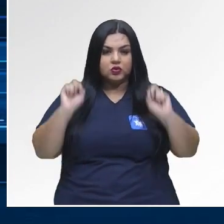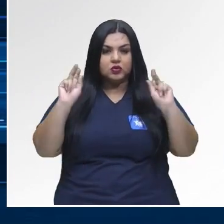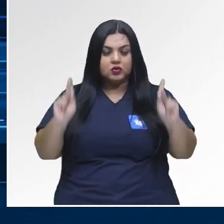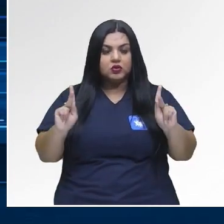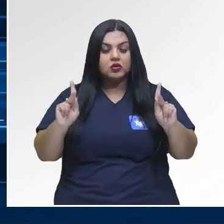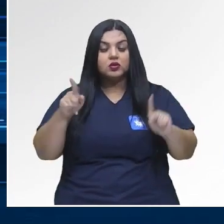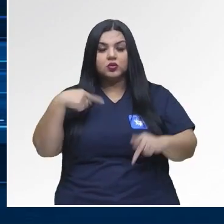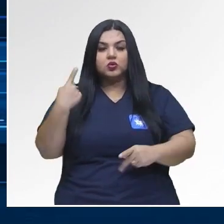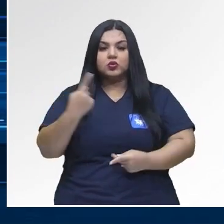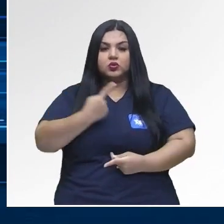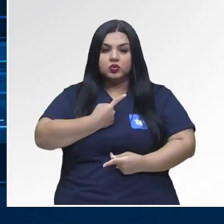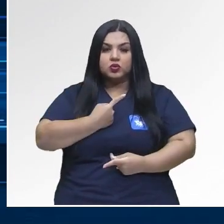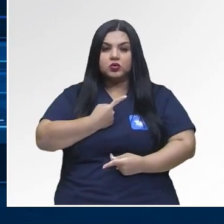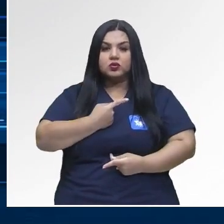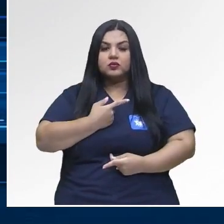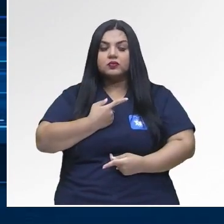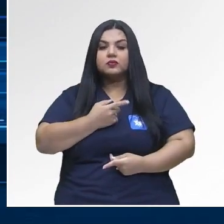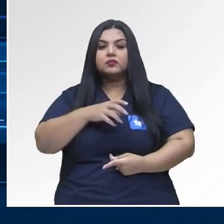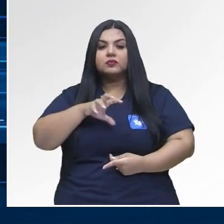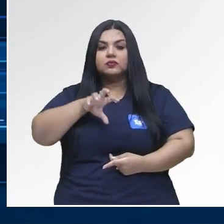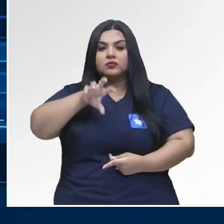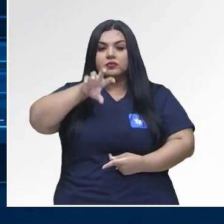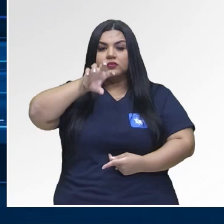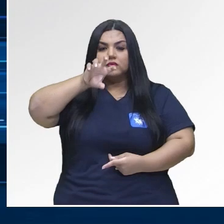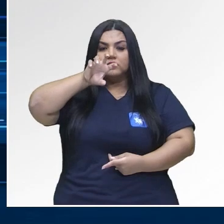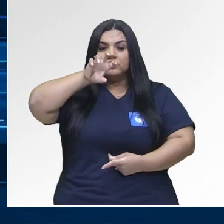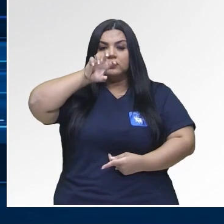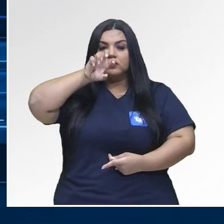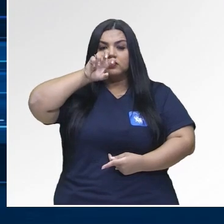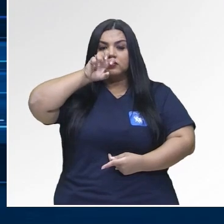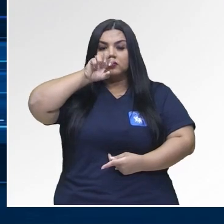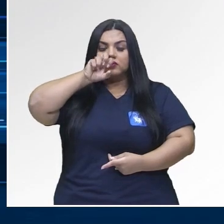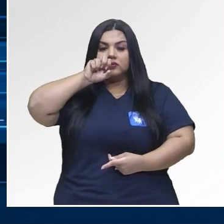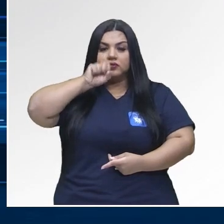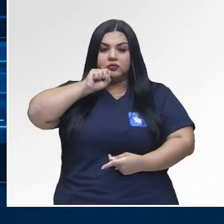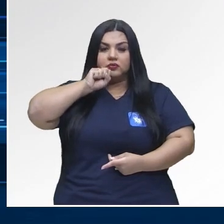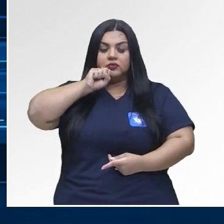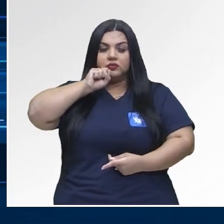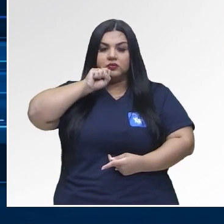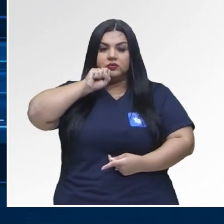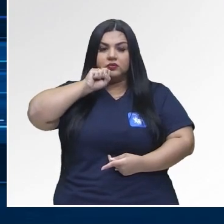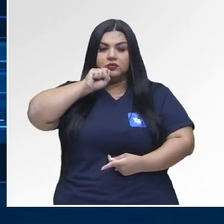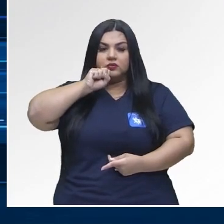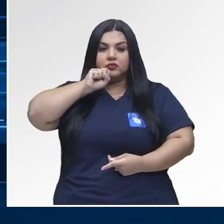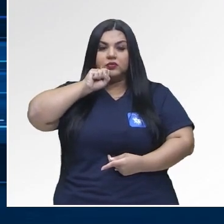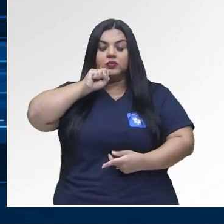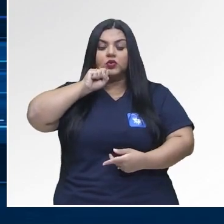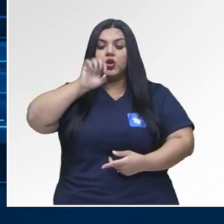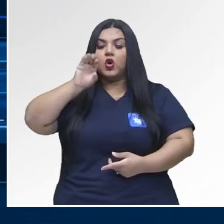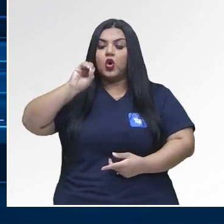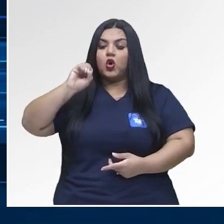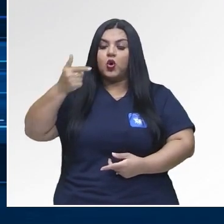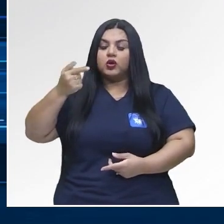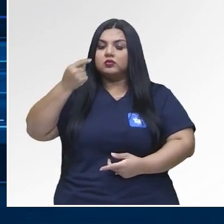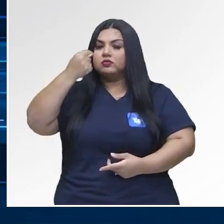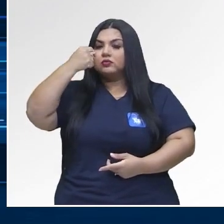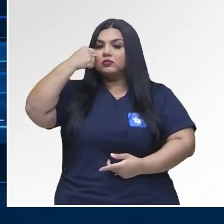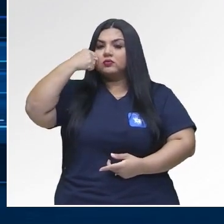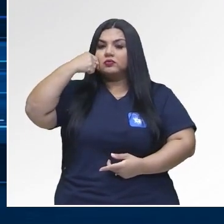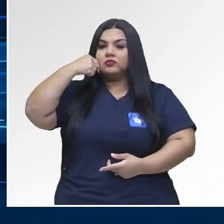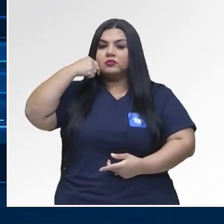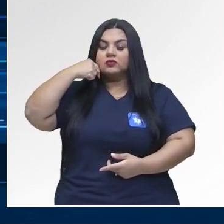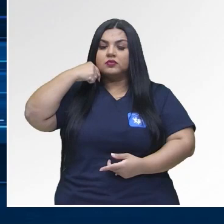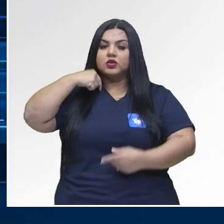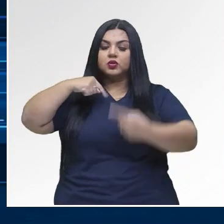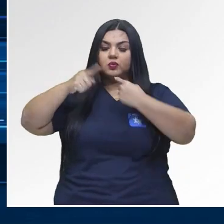quando nós inspiramos, nós colocamos o oxigênio para dentro. E aí acontece esse processo,